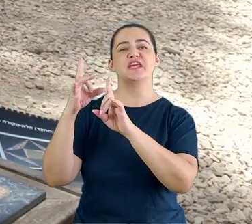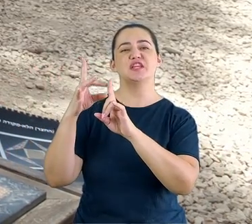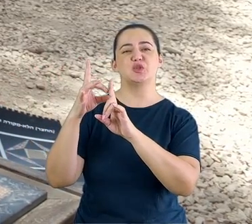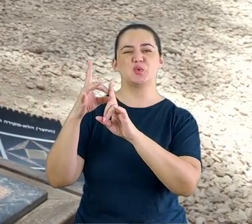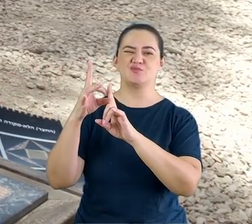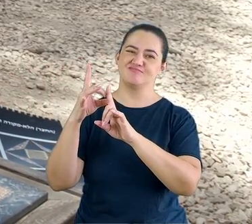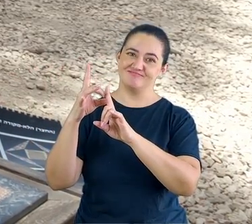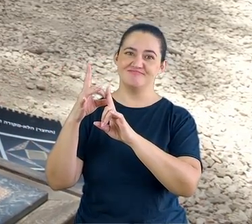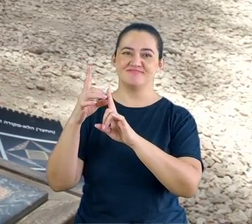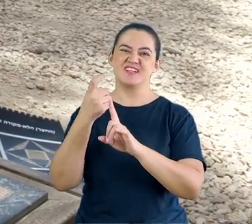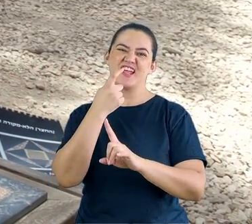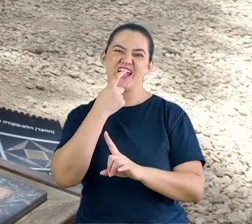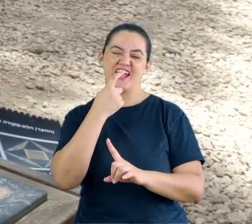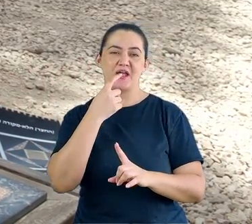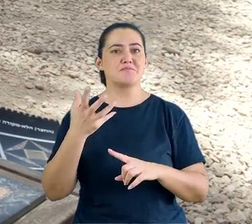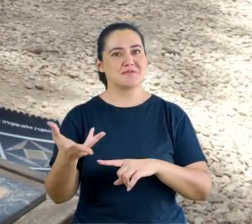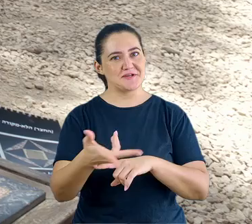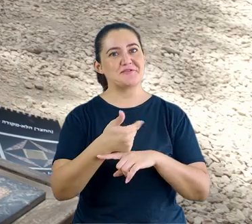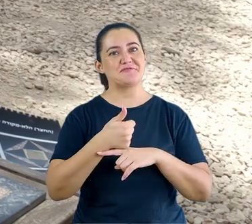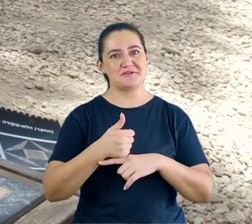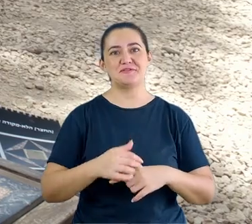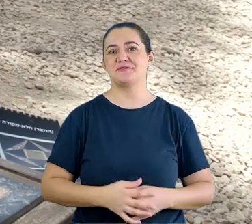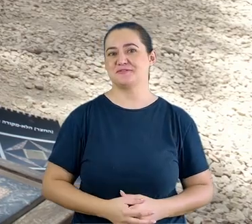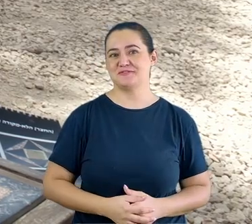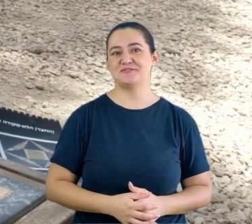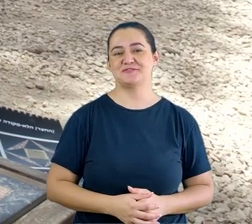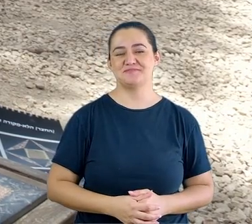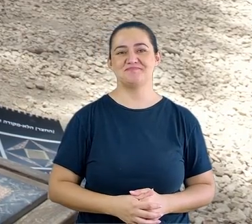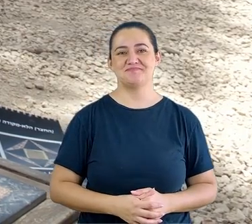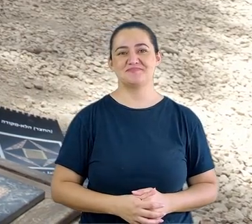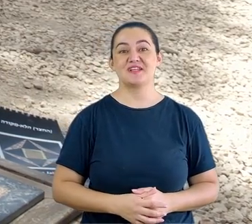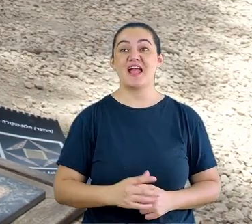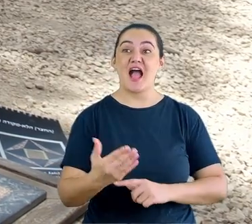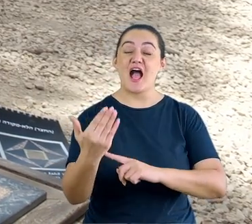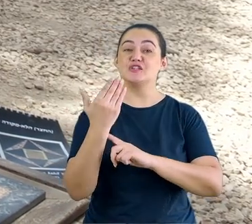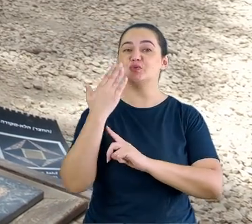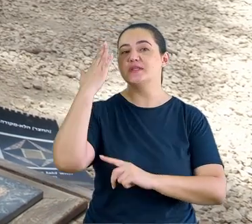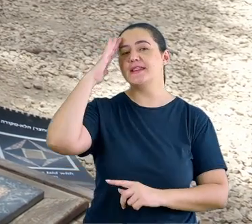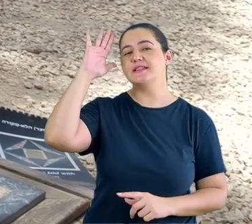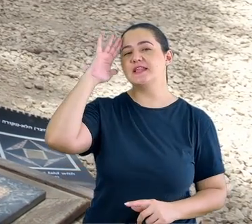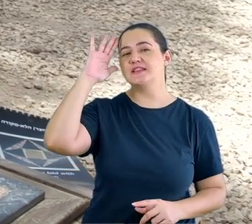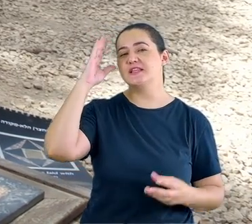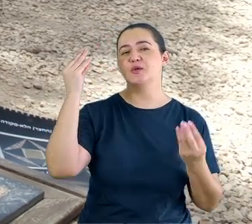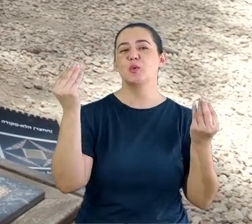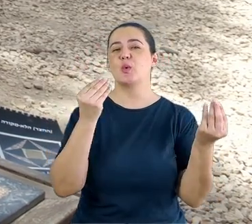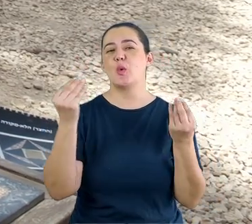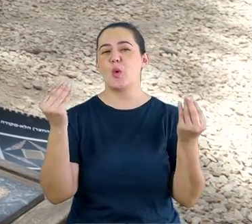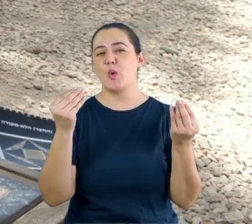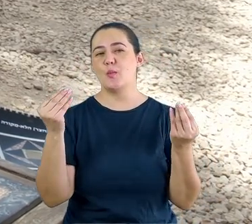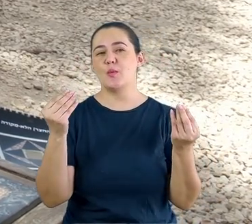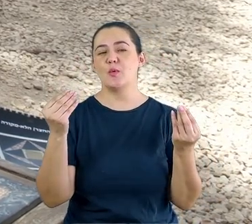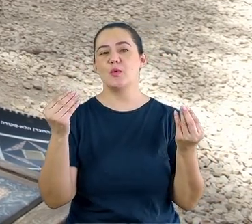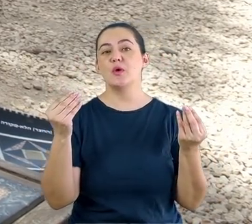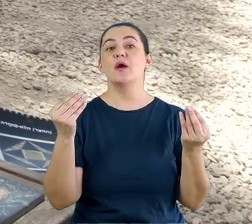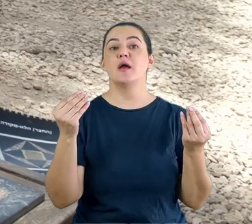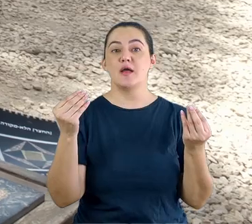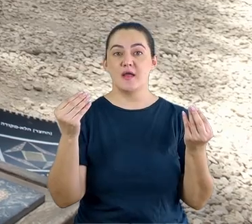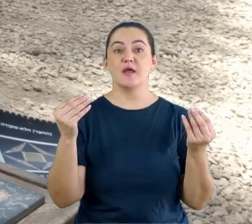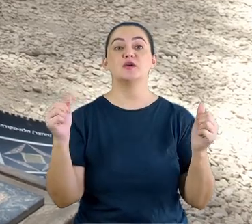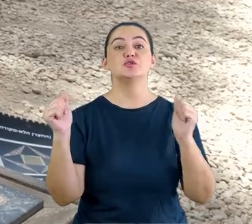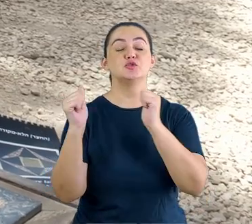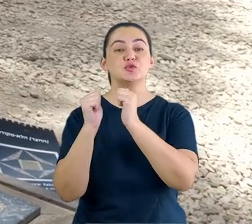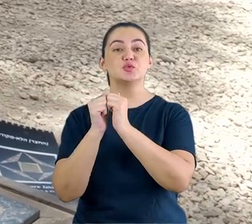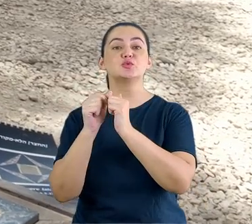o mar transparente. Isto é formidável, isto é fantástico, nos ajuda a ter uma ideia de que imagens estariam